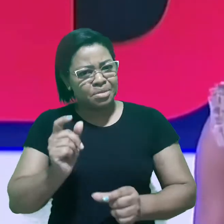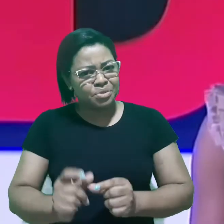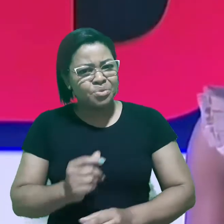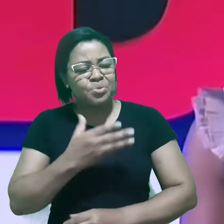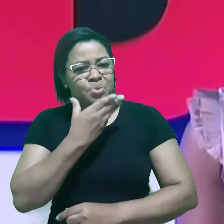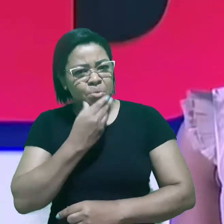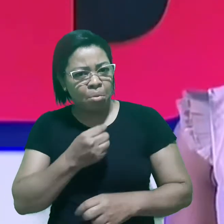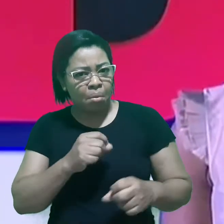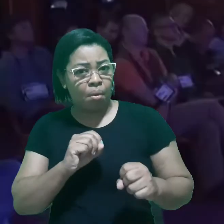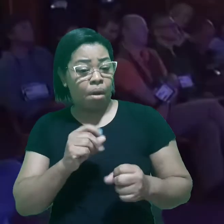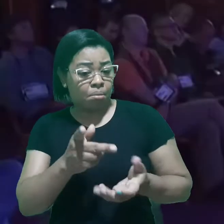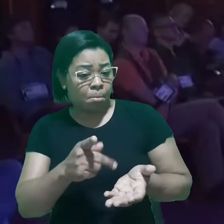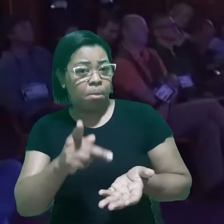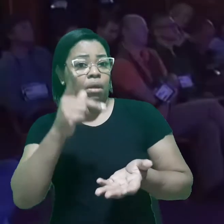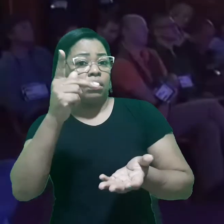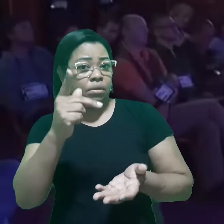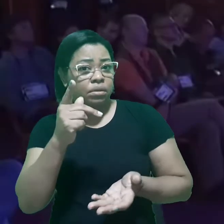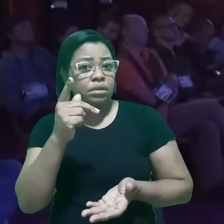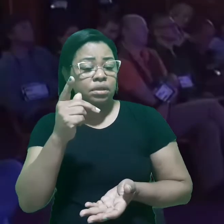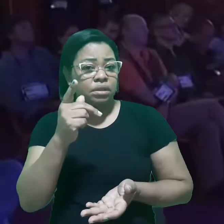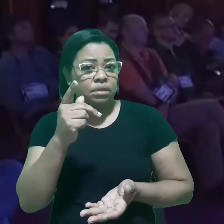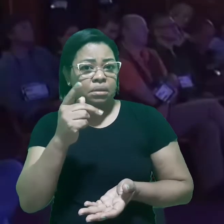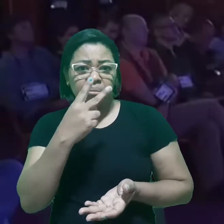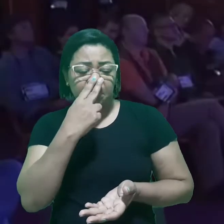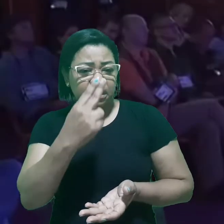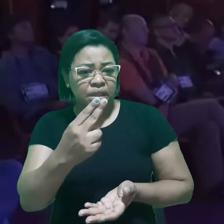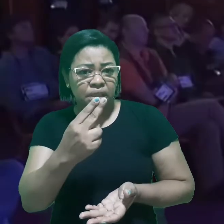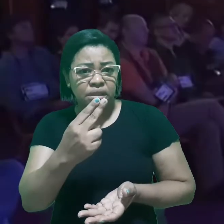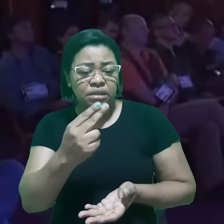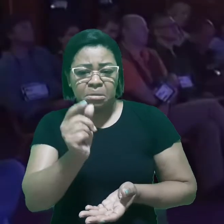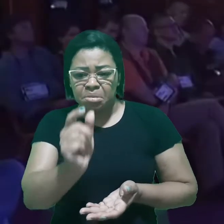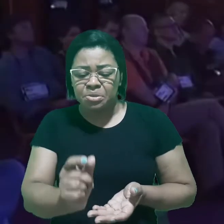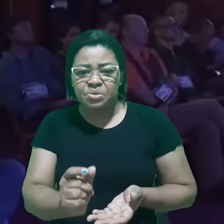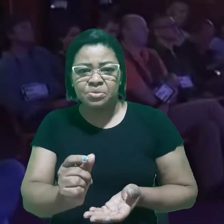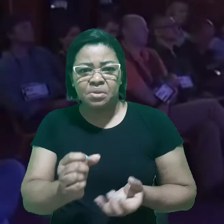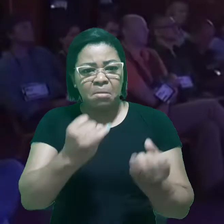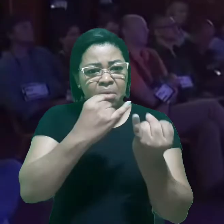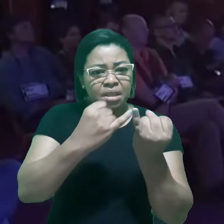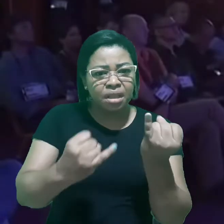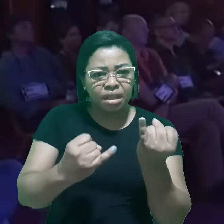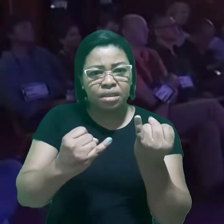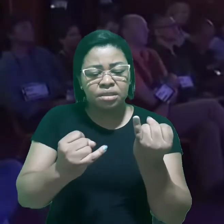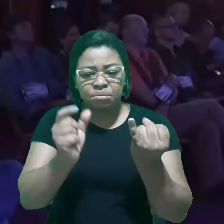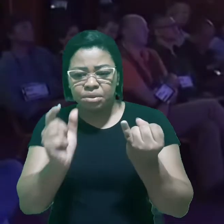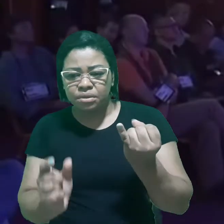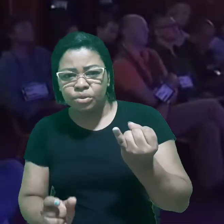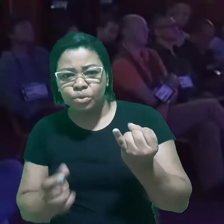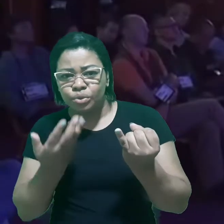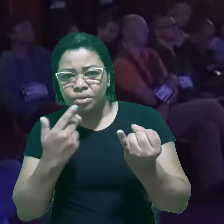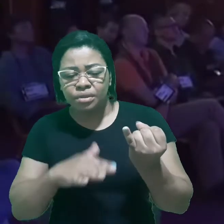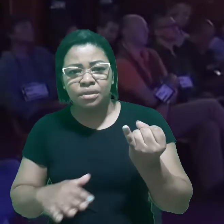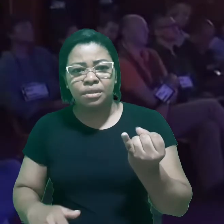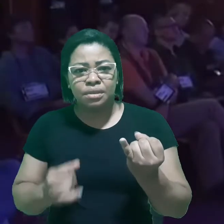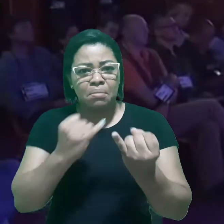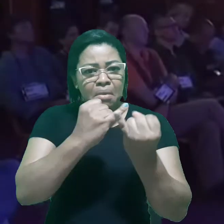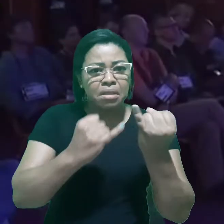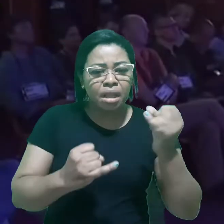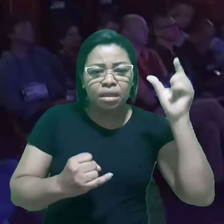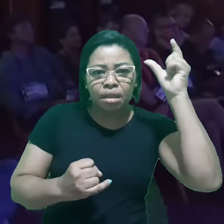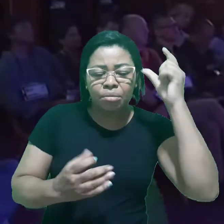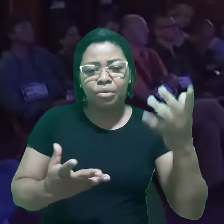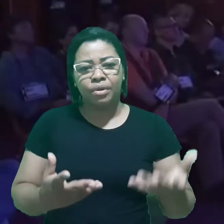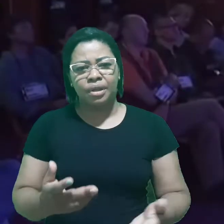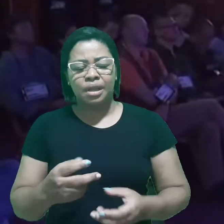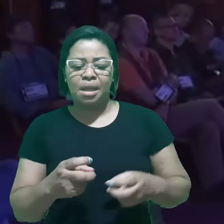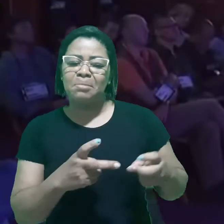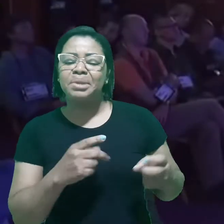metade demônio, metade criança. Então eu comecei a perceber que minha colega de quarto americana deve ter por toda a sua vida